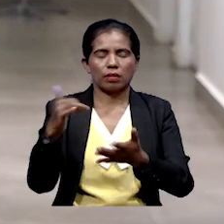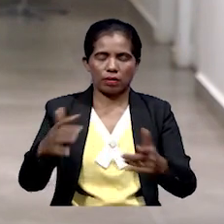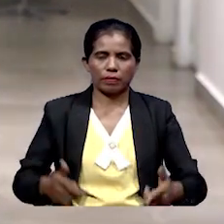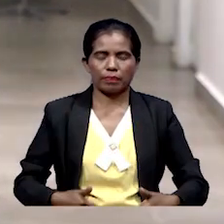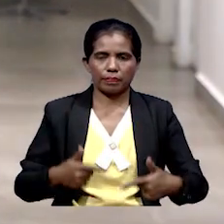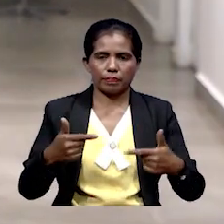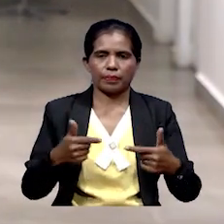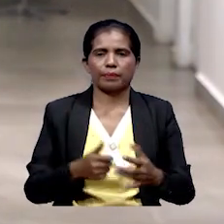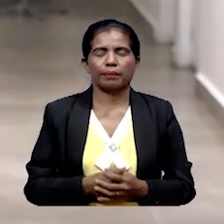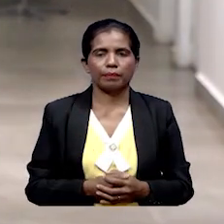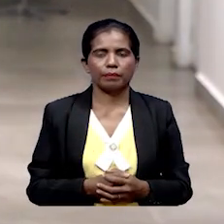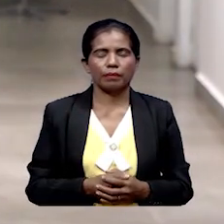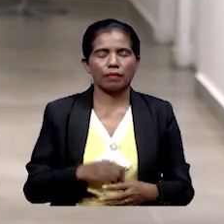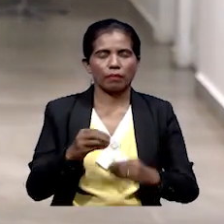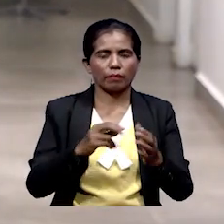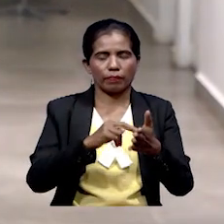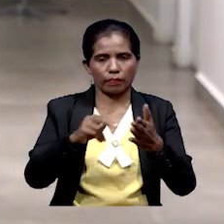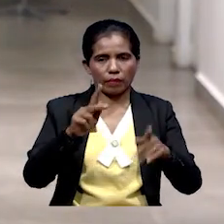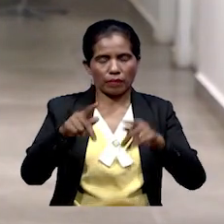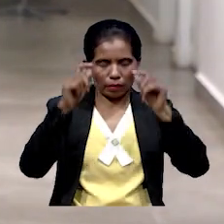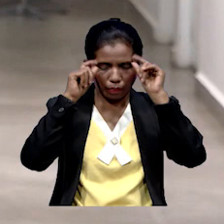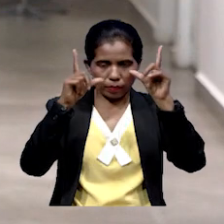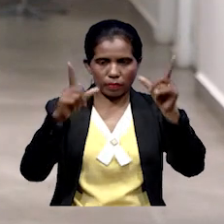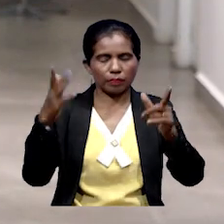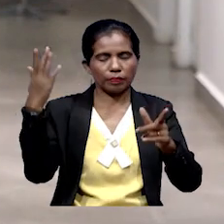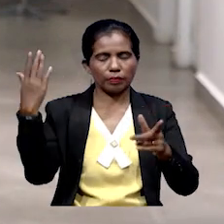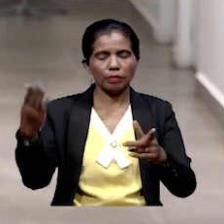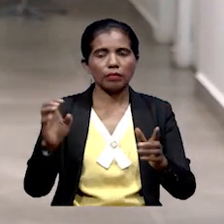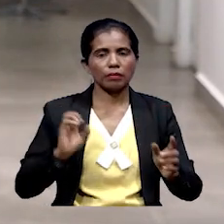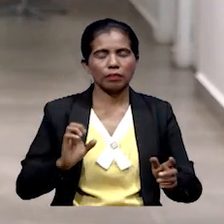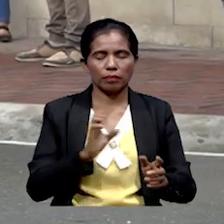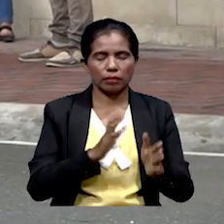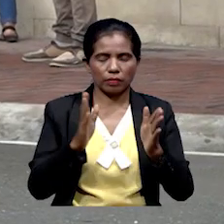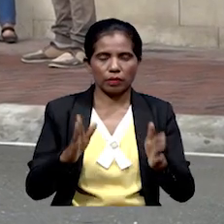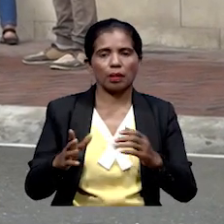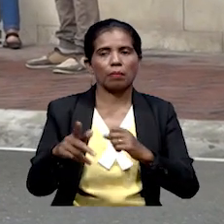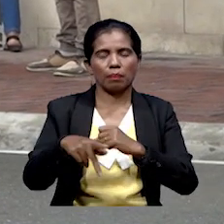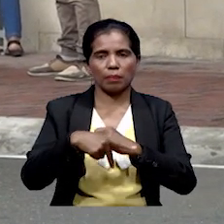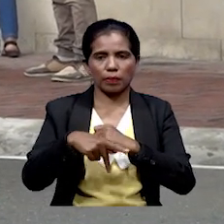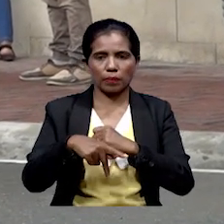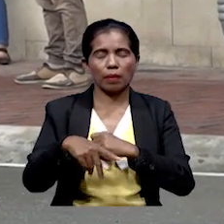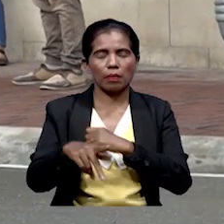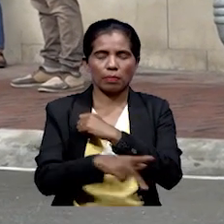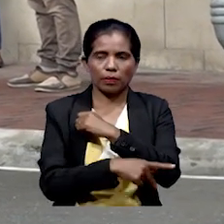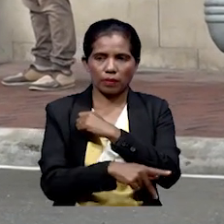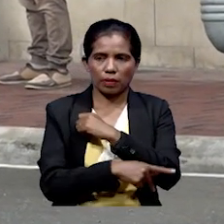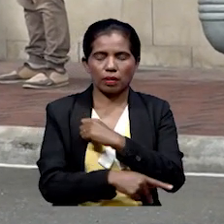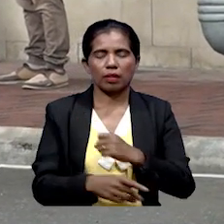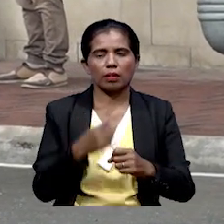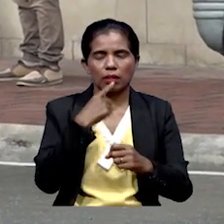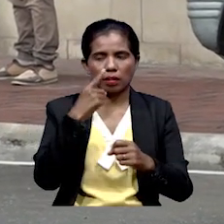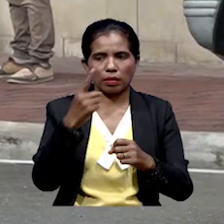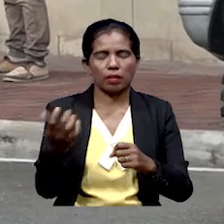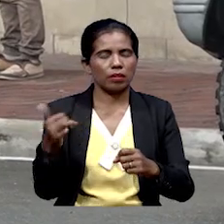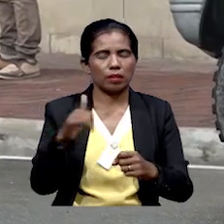jovens aqui. Quando o número de Timor-Oeste se trata de documento e a Embaixada de Portugal, onde o serviço e a embaixadora não atendem,